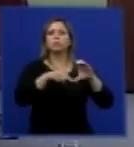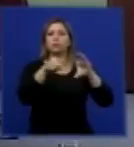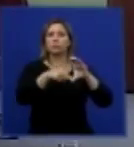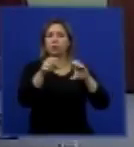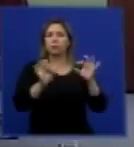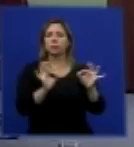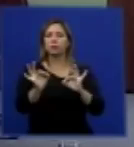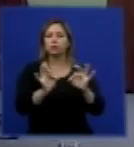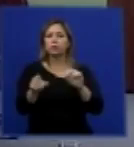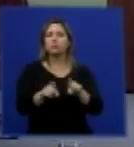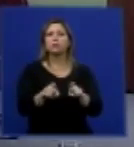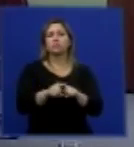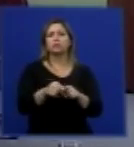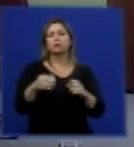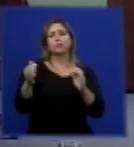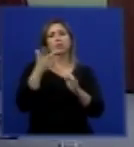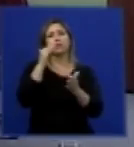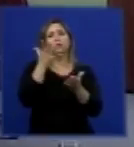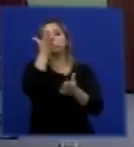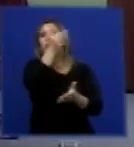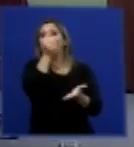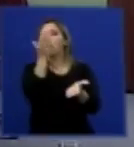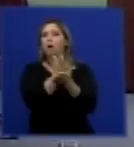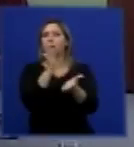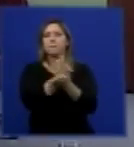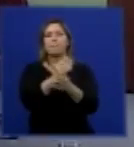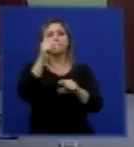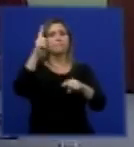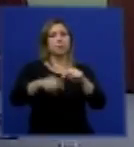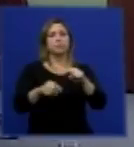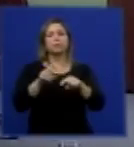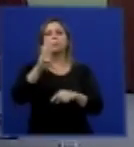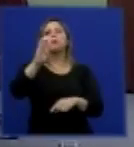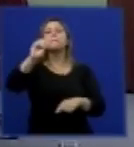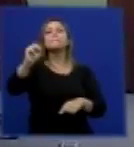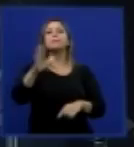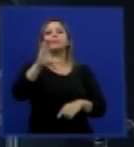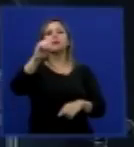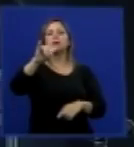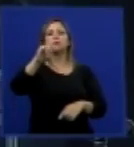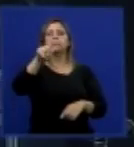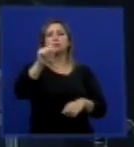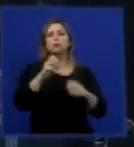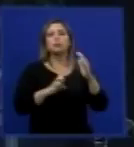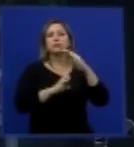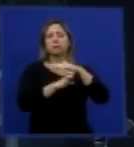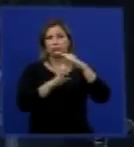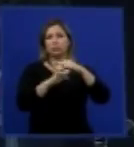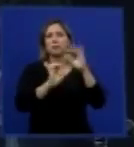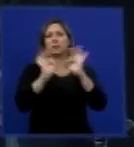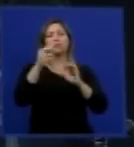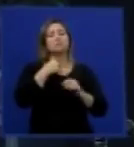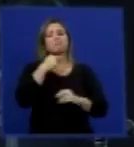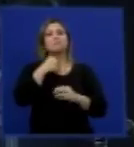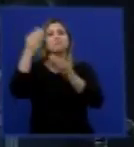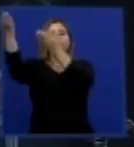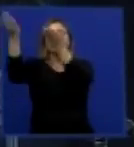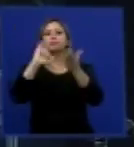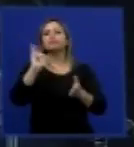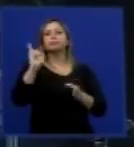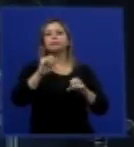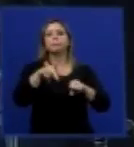aconteciam na época porque já estava a a empresa BS co já tinha tido alguns problemas não estava mais podendo